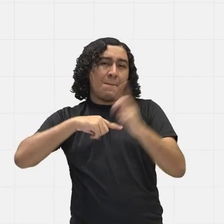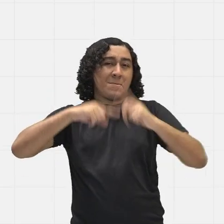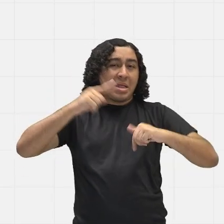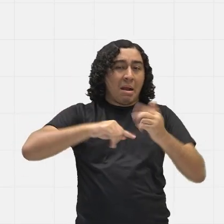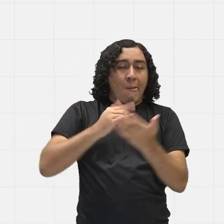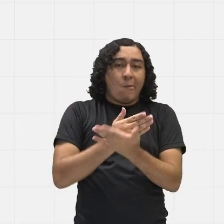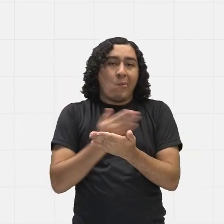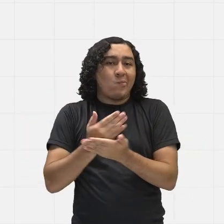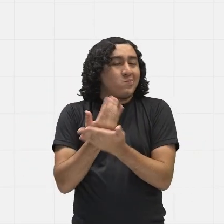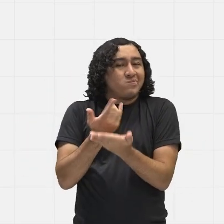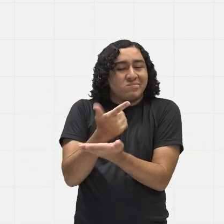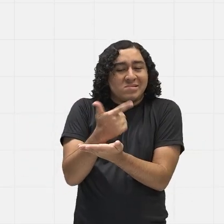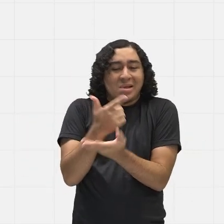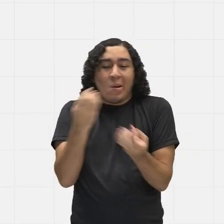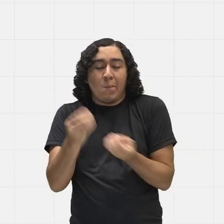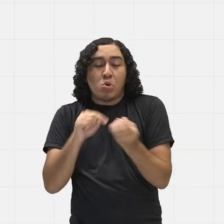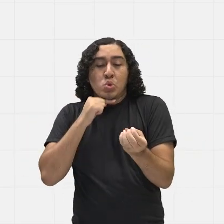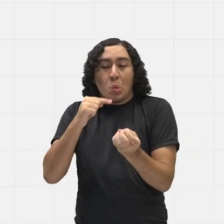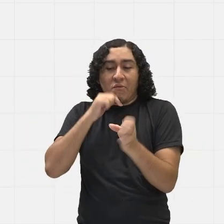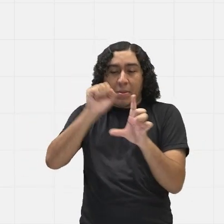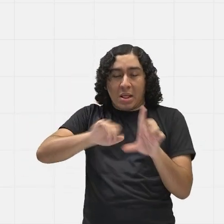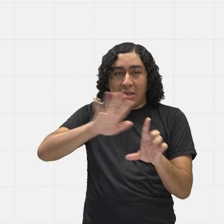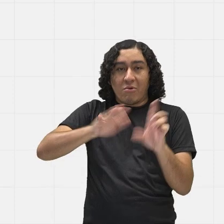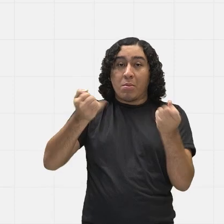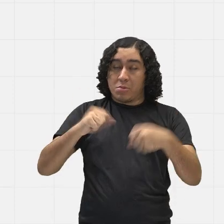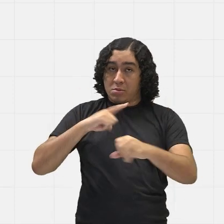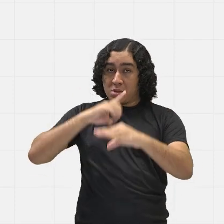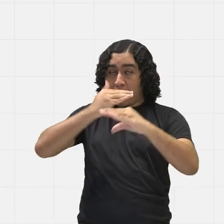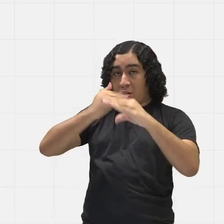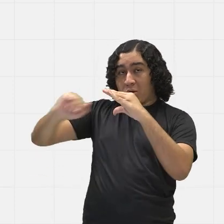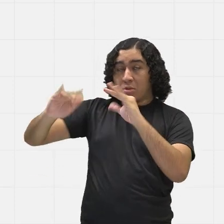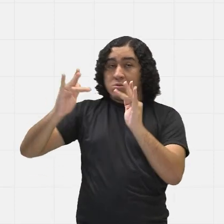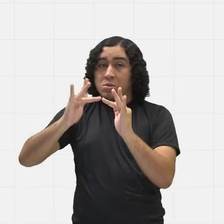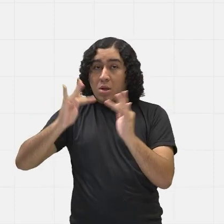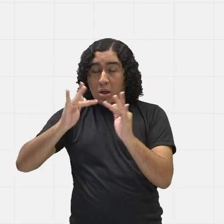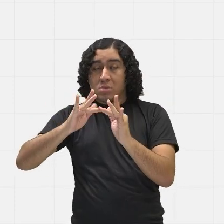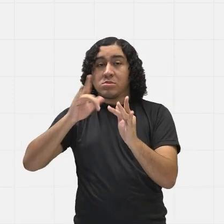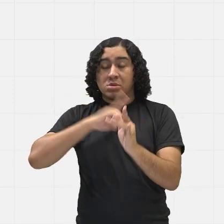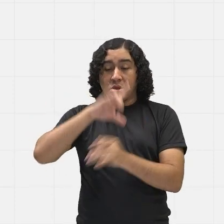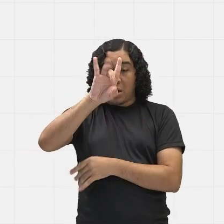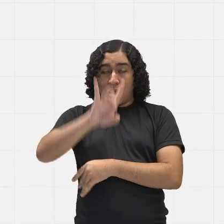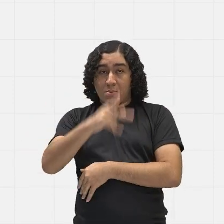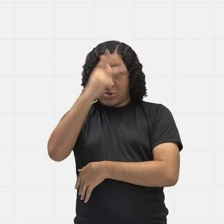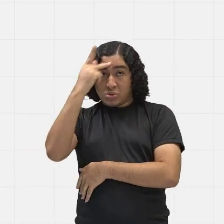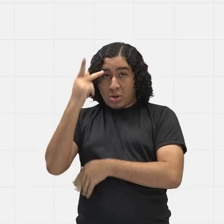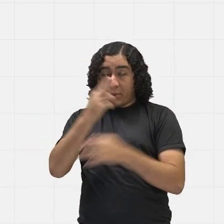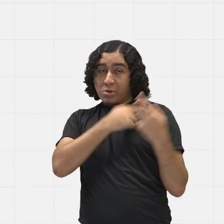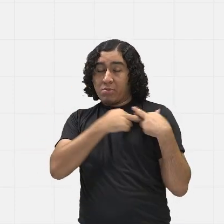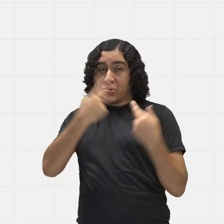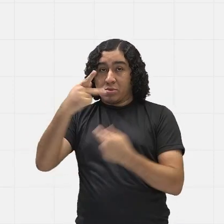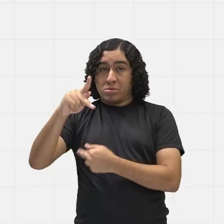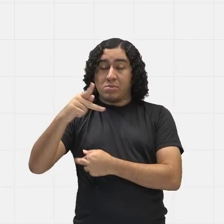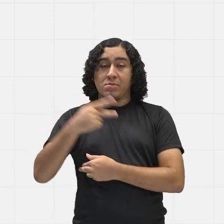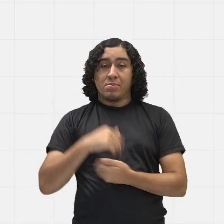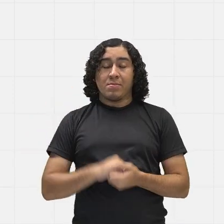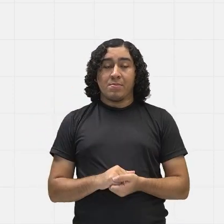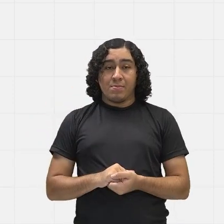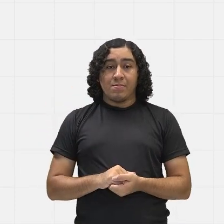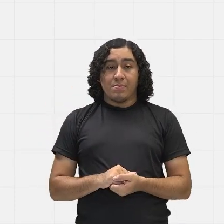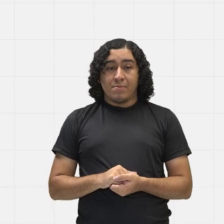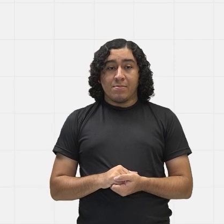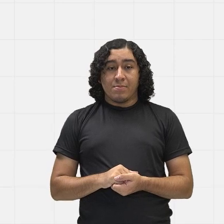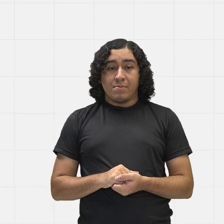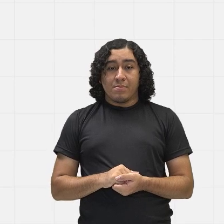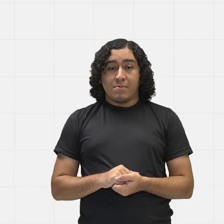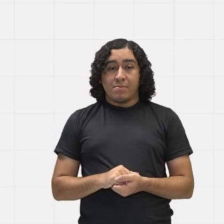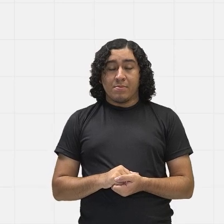consegue receber pelo IPTV, tá aí o e-mail, ó, de cada atende da sua série, tá bom? Aí a gente entra